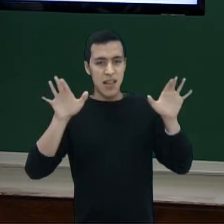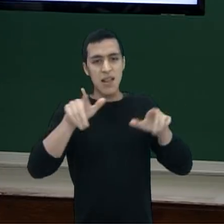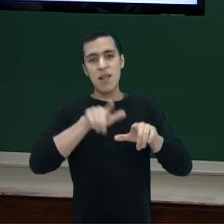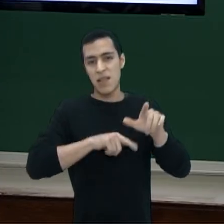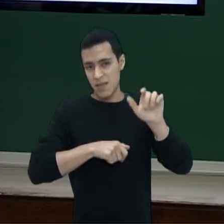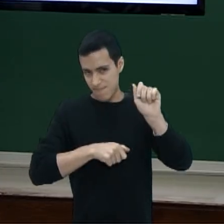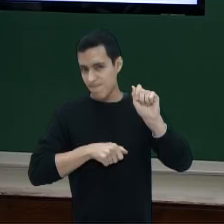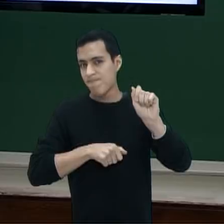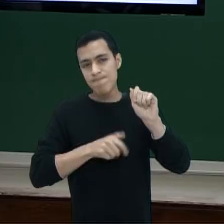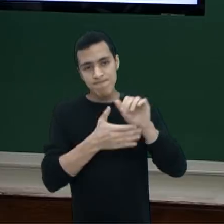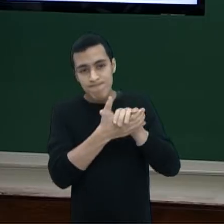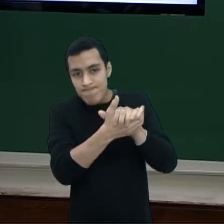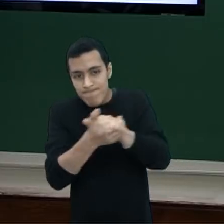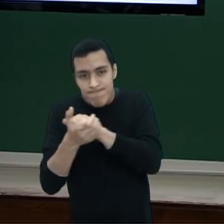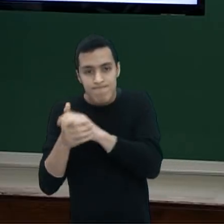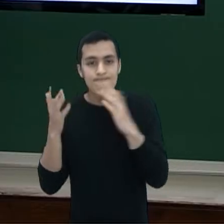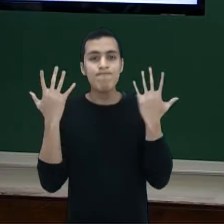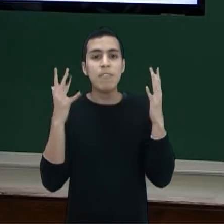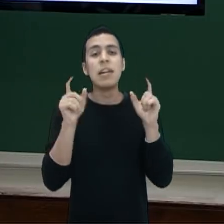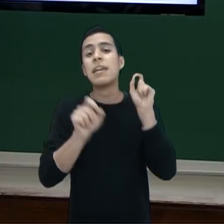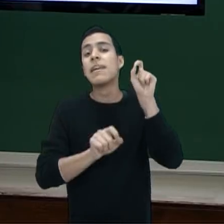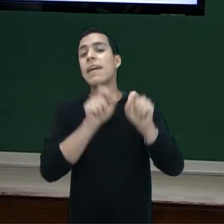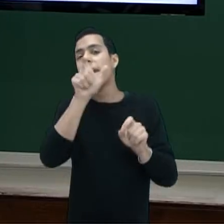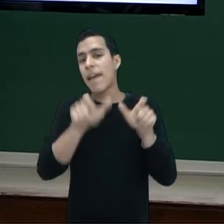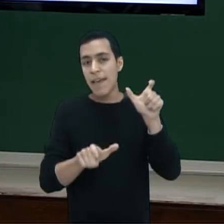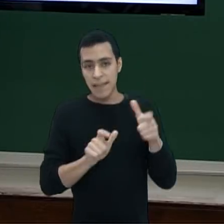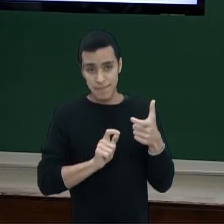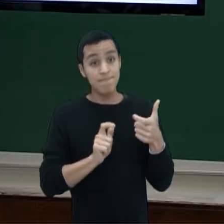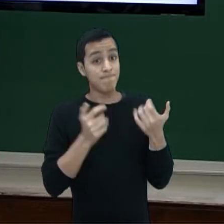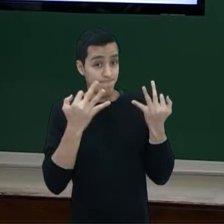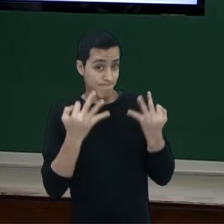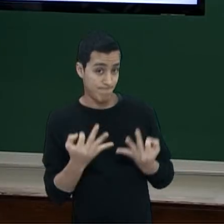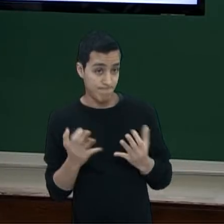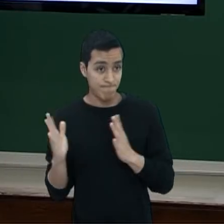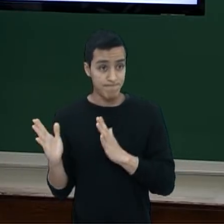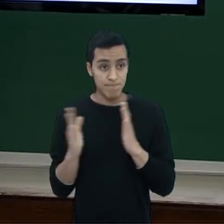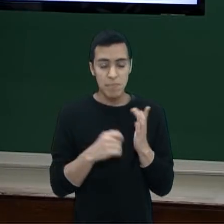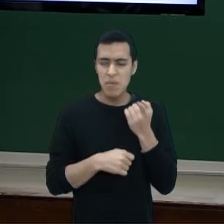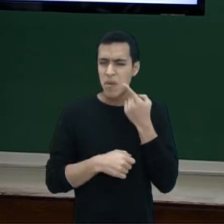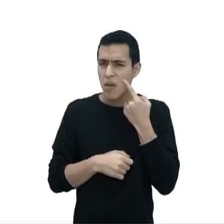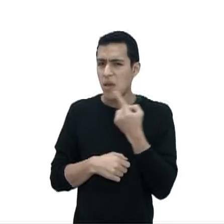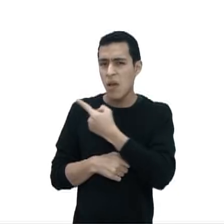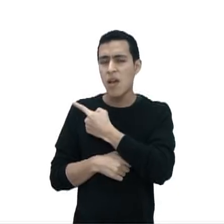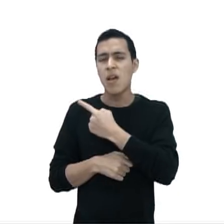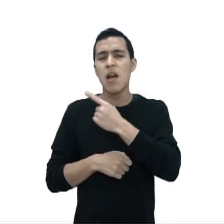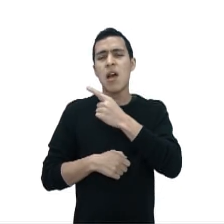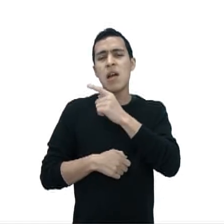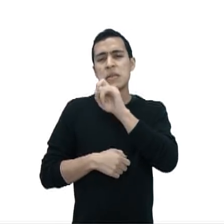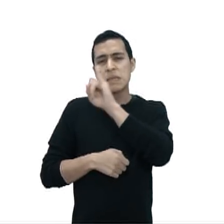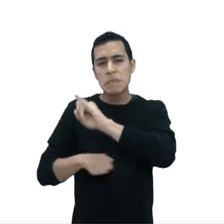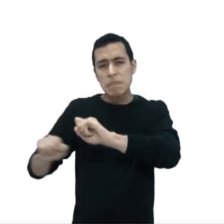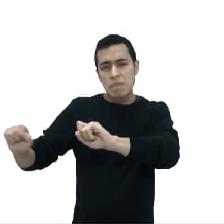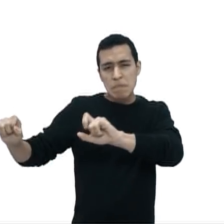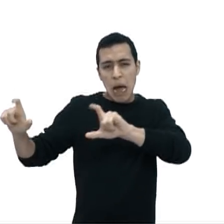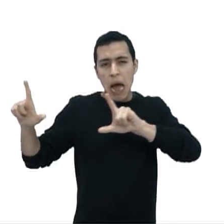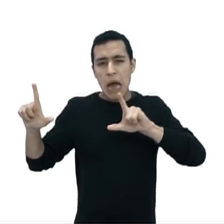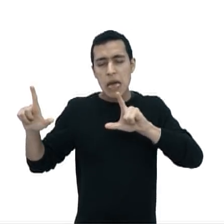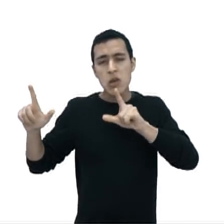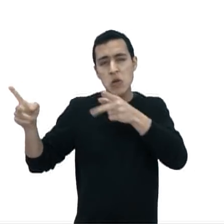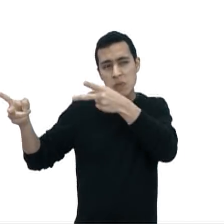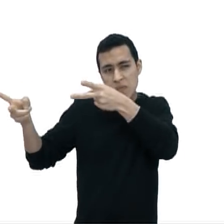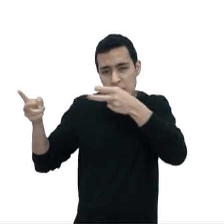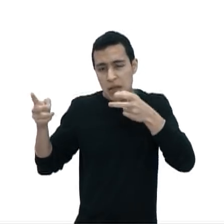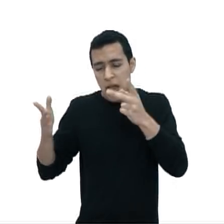letra A. Parabéns para quem acertou, certo? E agora, pessoal, olhem aqui essa imagem, observem aqui